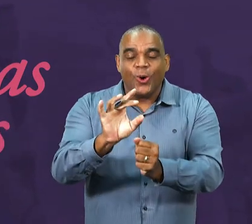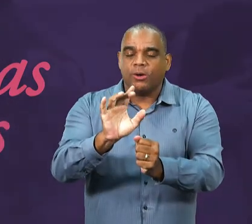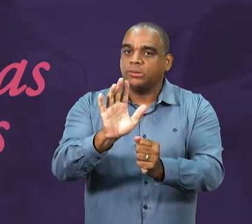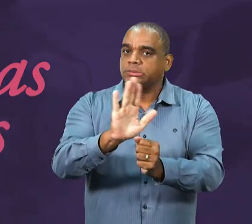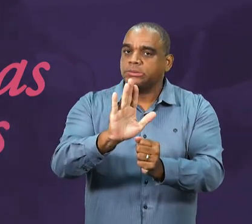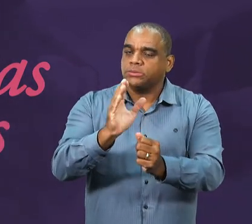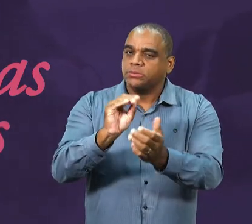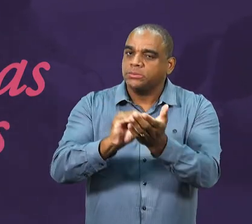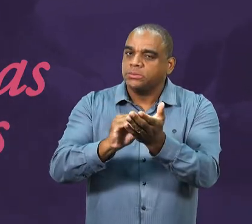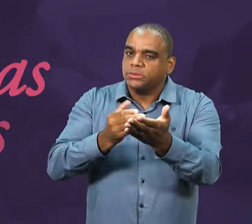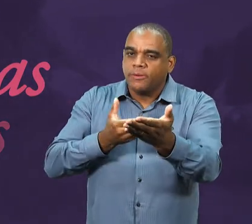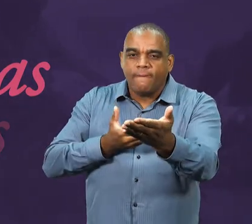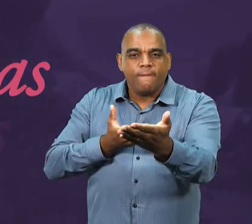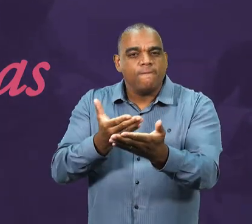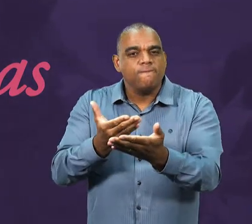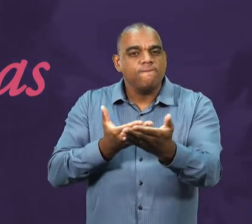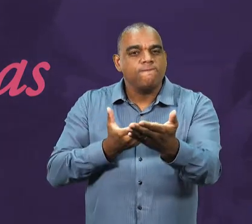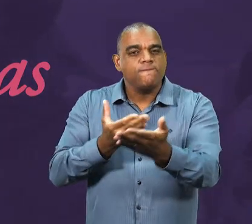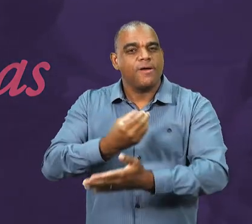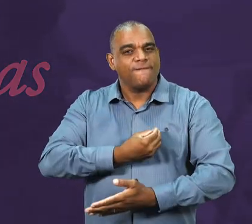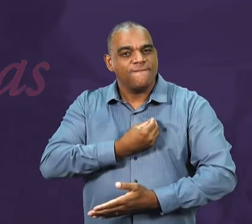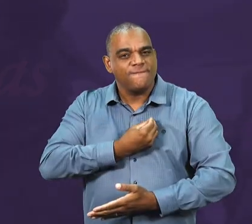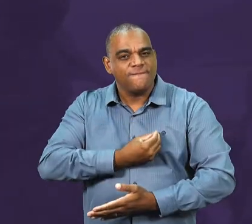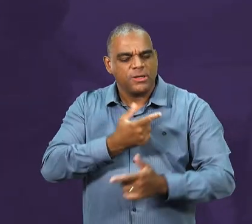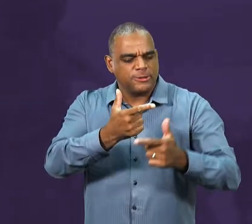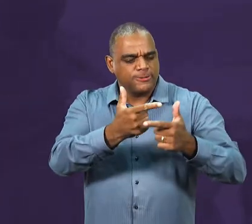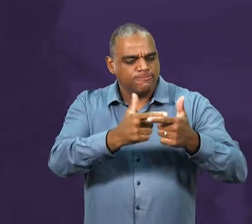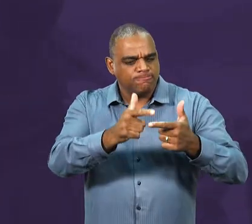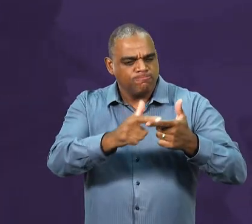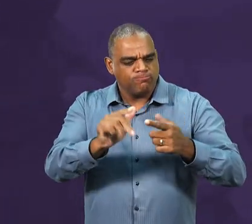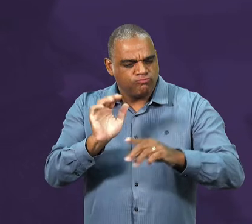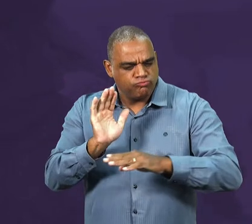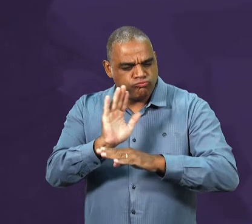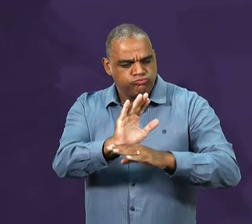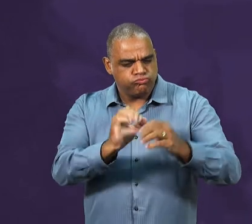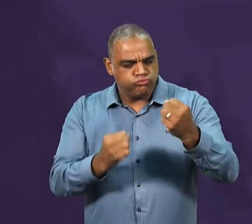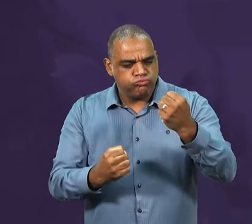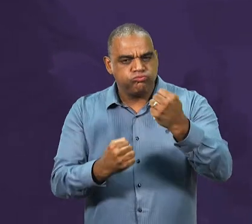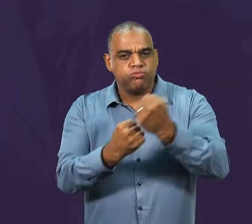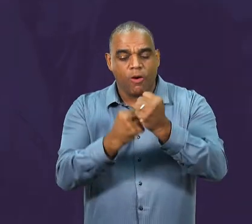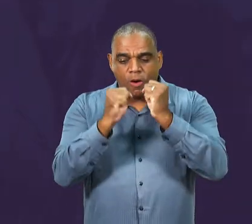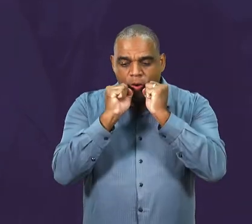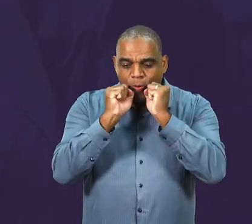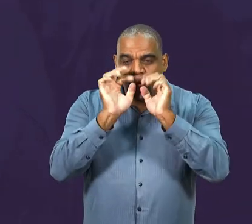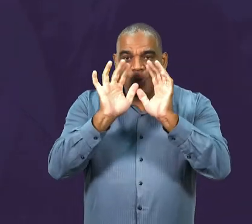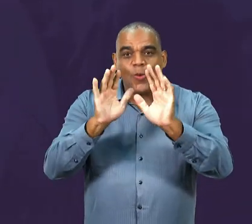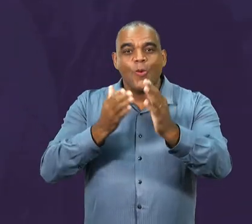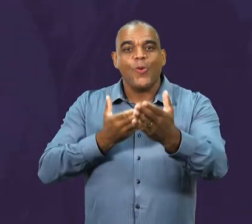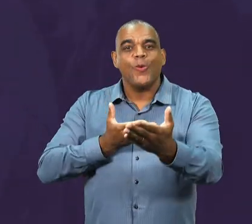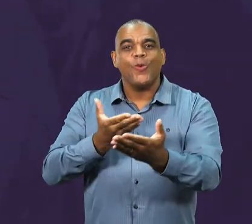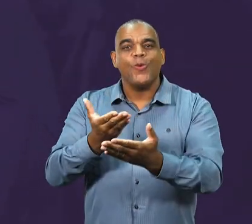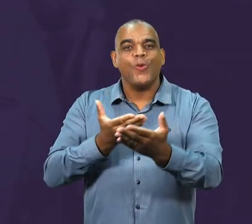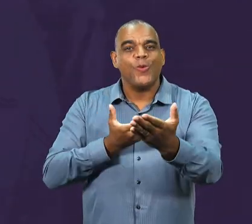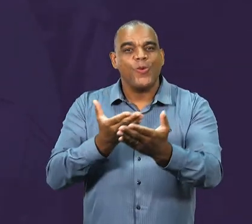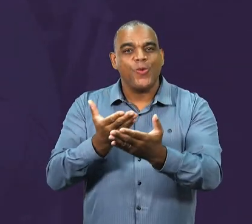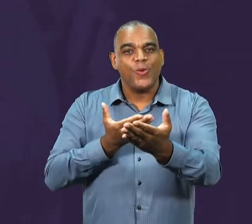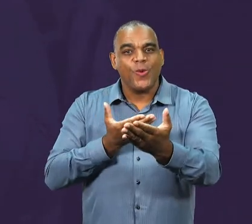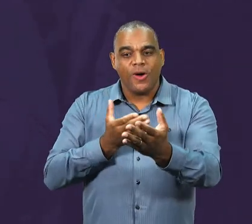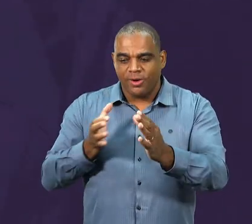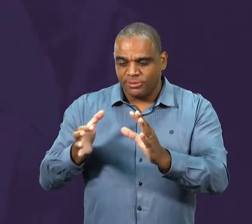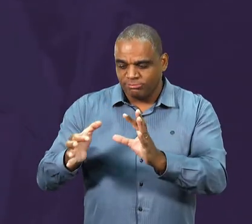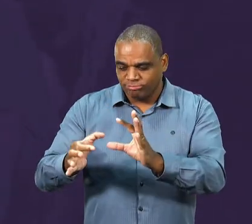juntos, mas é compartilhar a vida, os fardos e as bênçãos uns com os